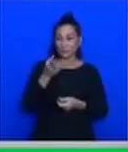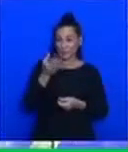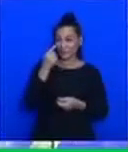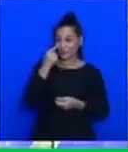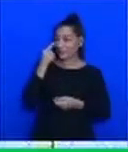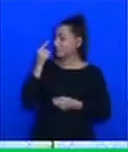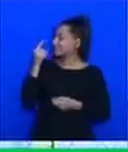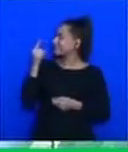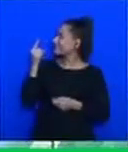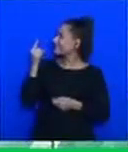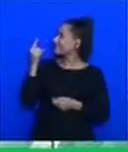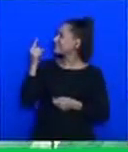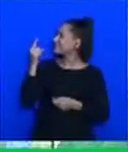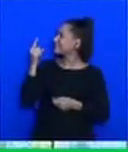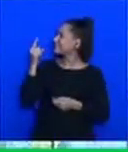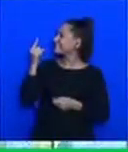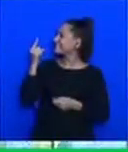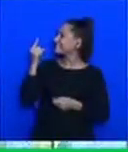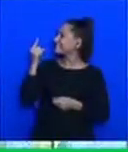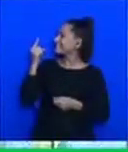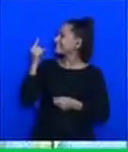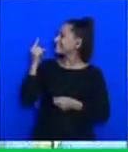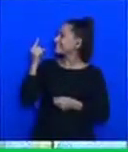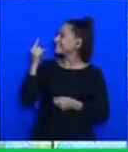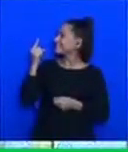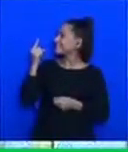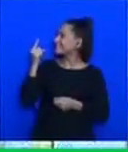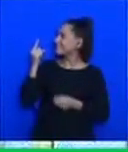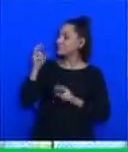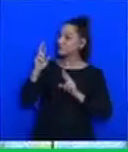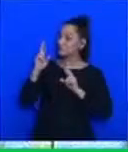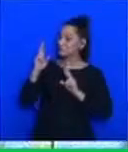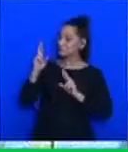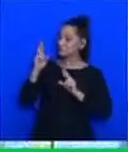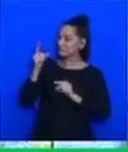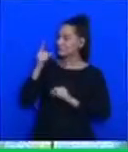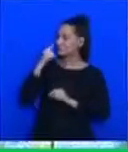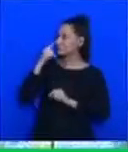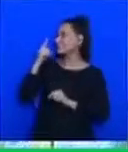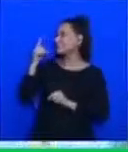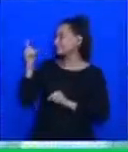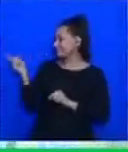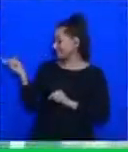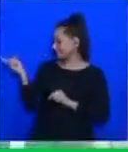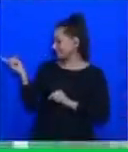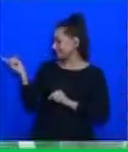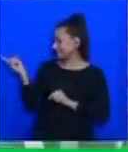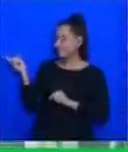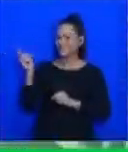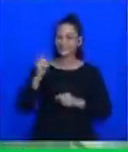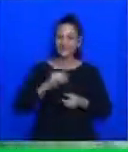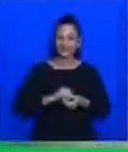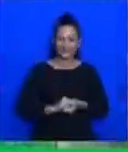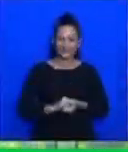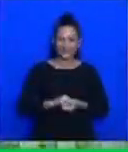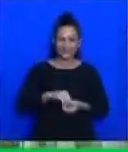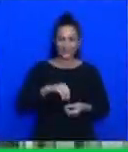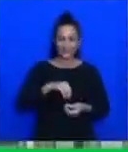Bolas posicionadas. Aquela expectativa. Valendo!